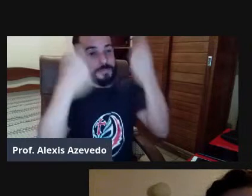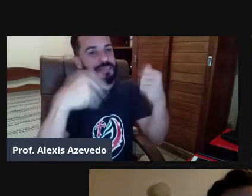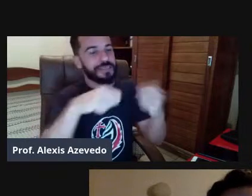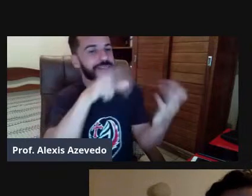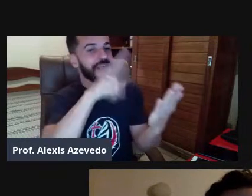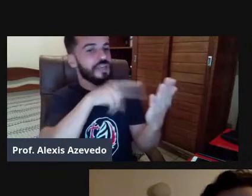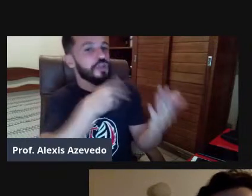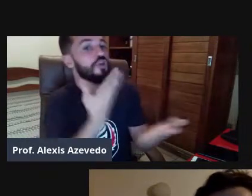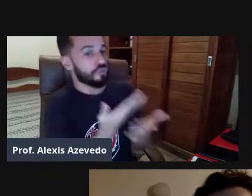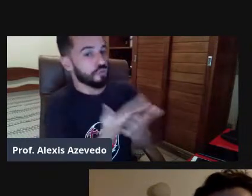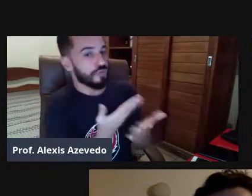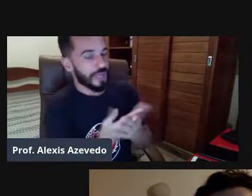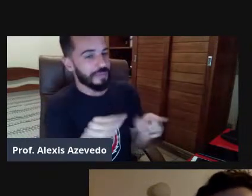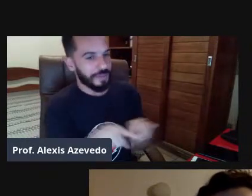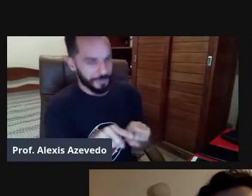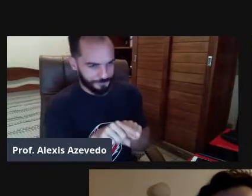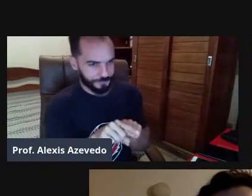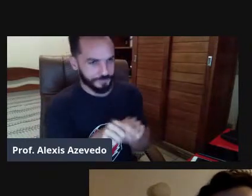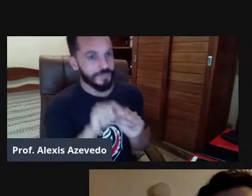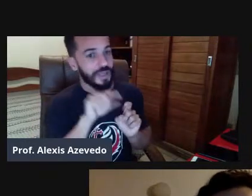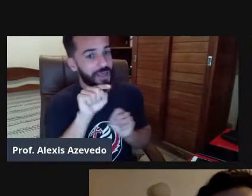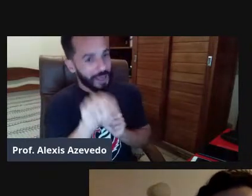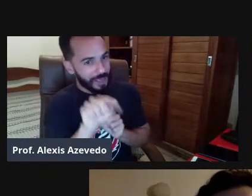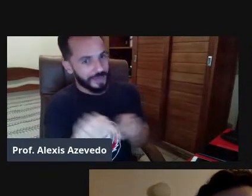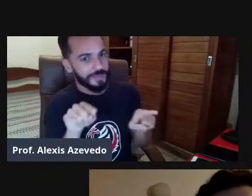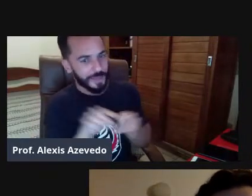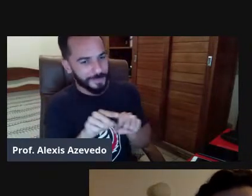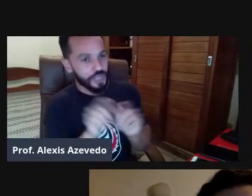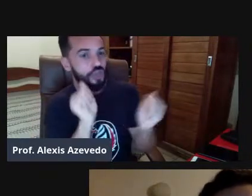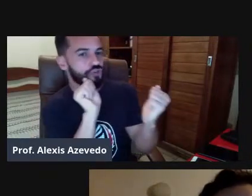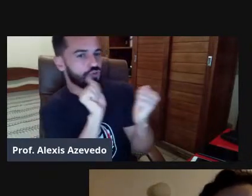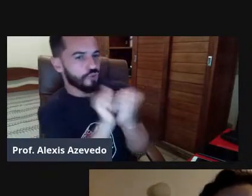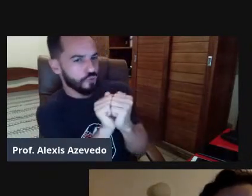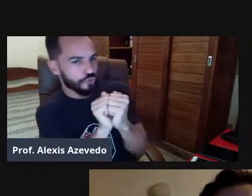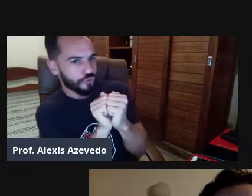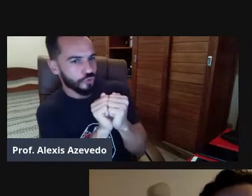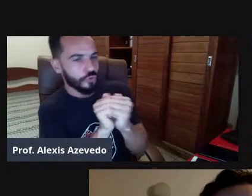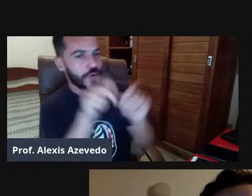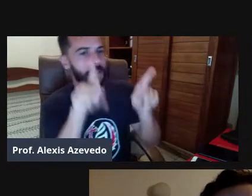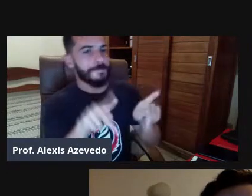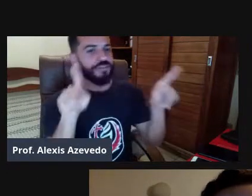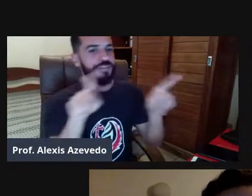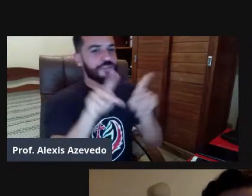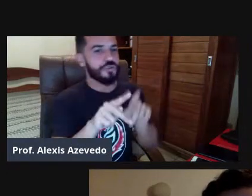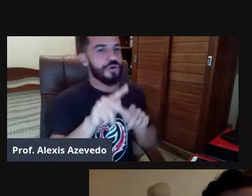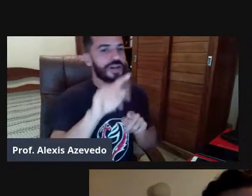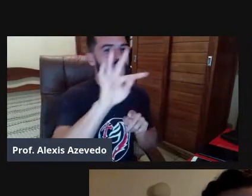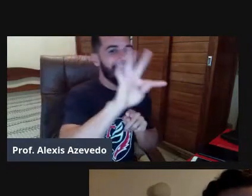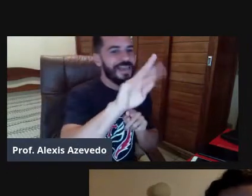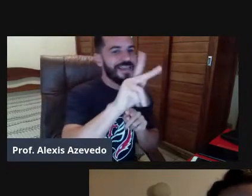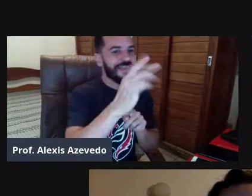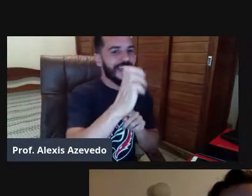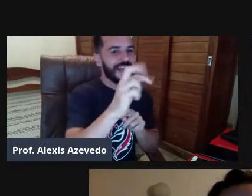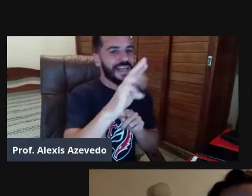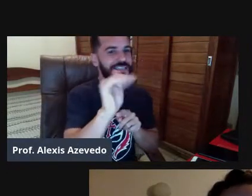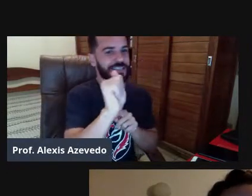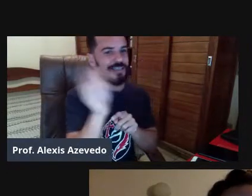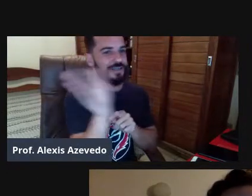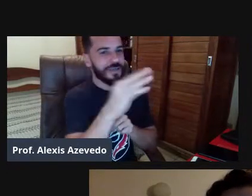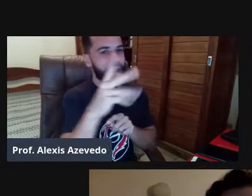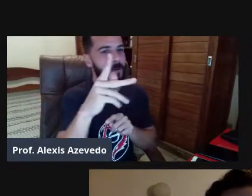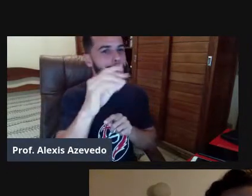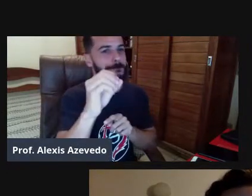E eu também tenho, junto com a professora Tereza Portes, que é a professora de pintura na escola,